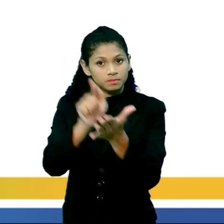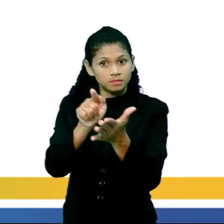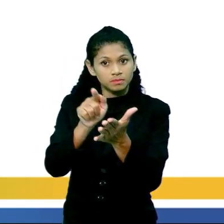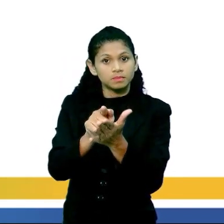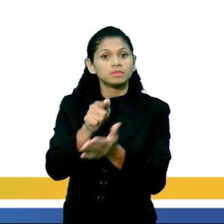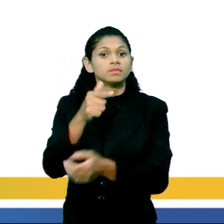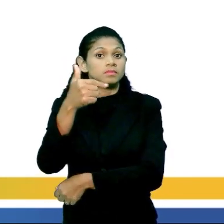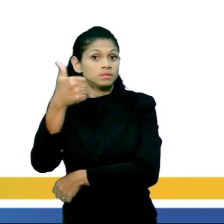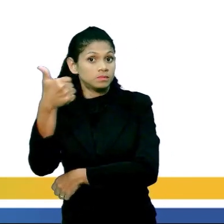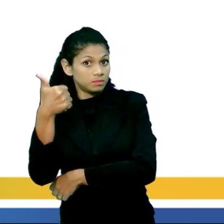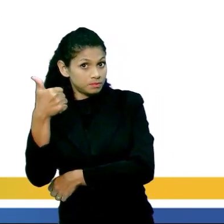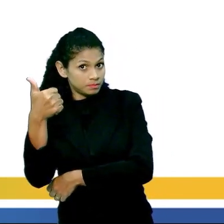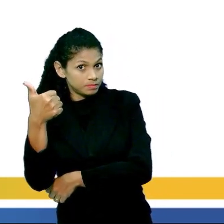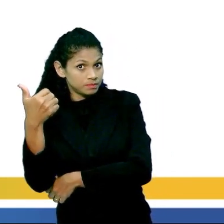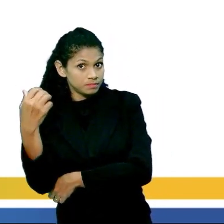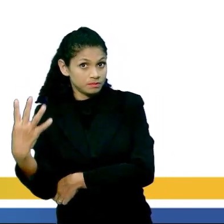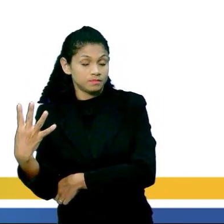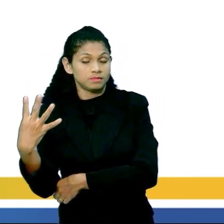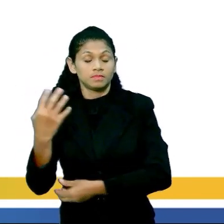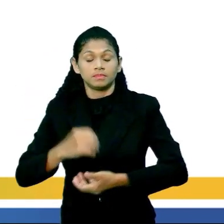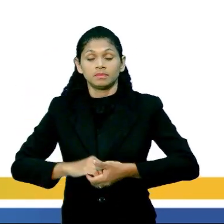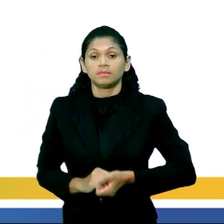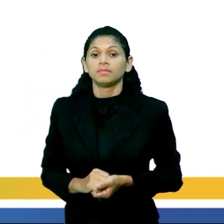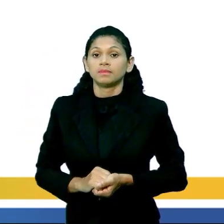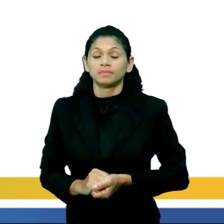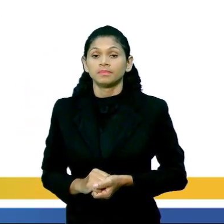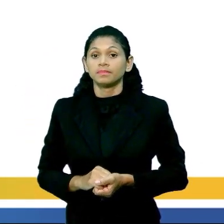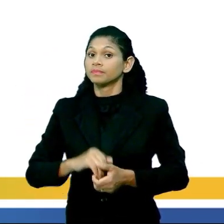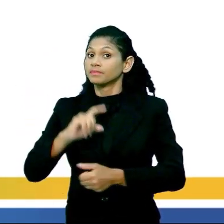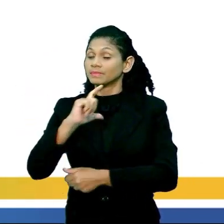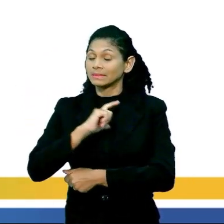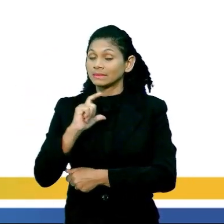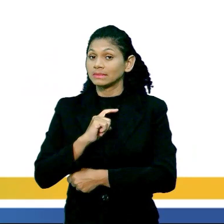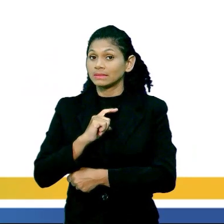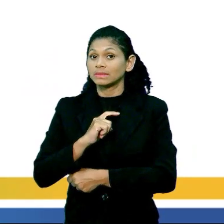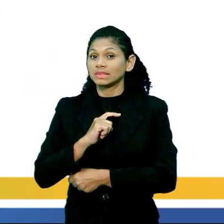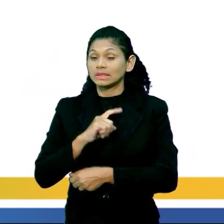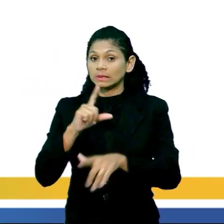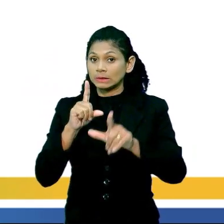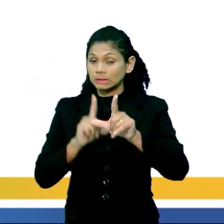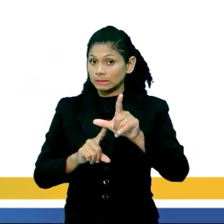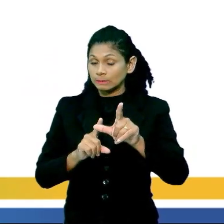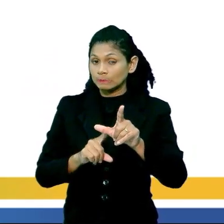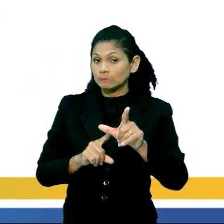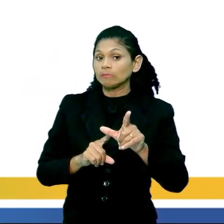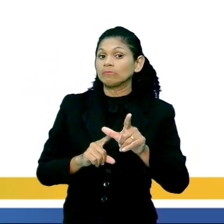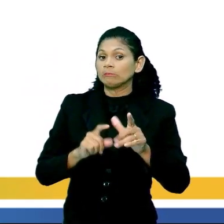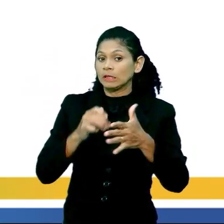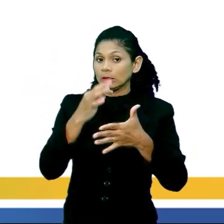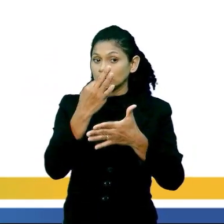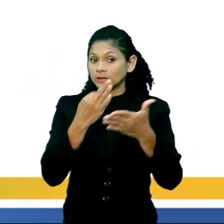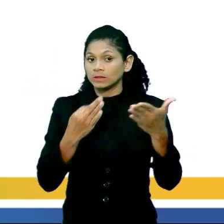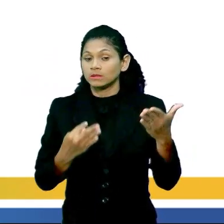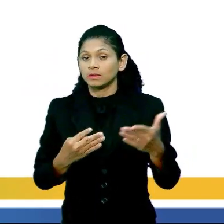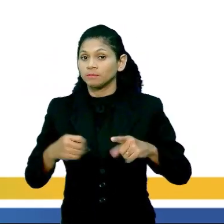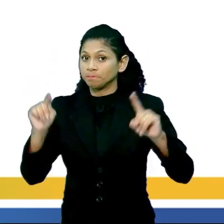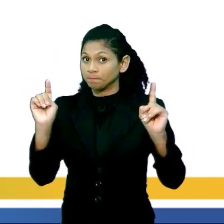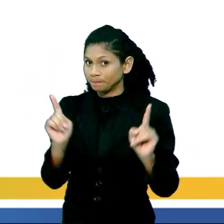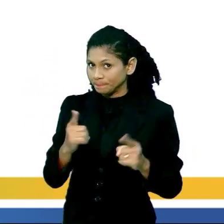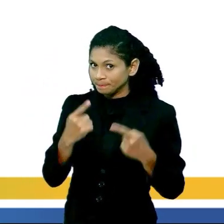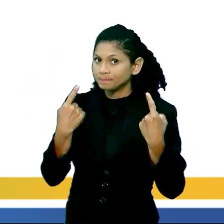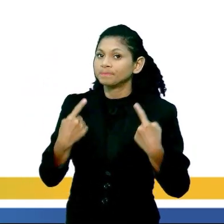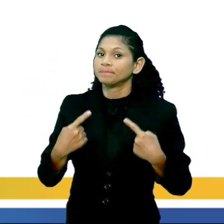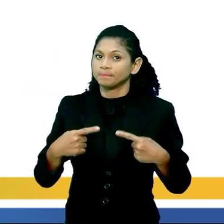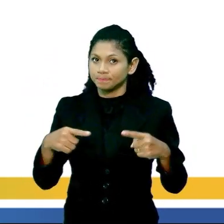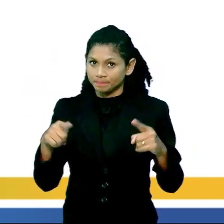114. Aí nós temos a letra de uma canção, né, galera? O interessante é que